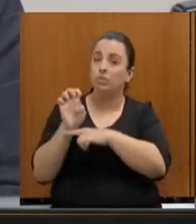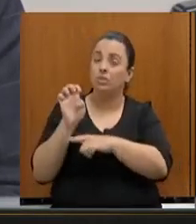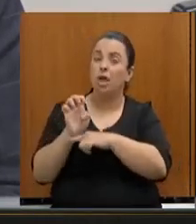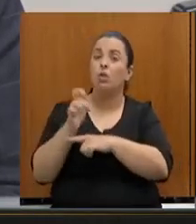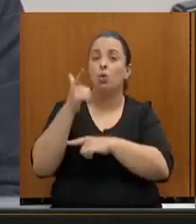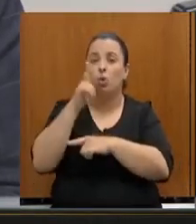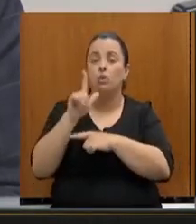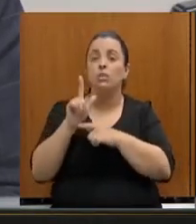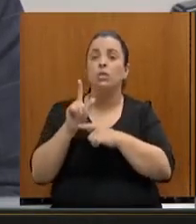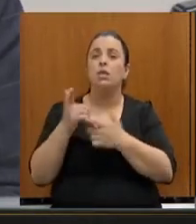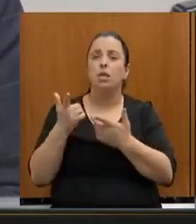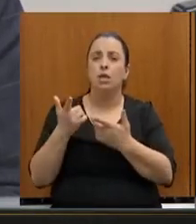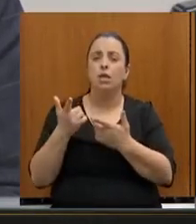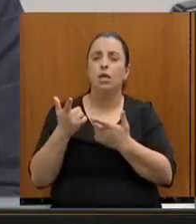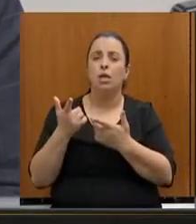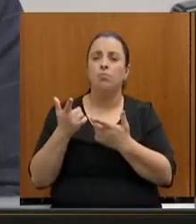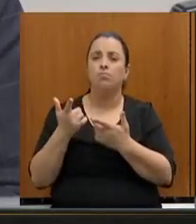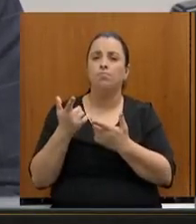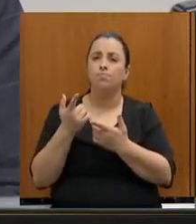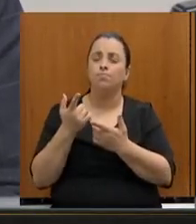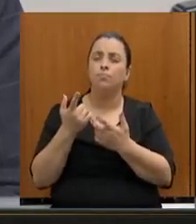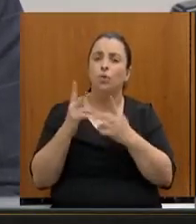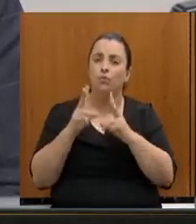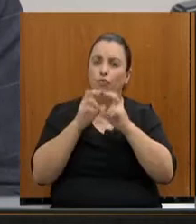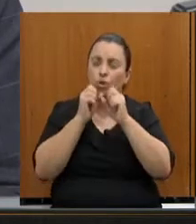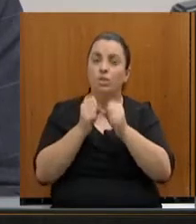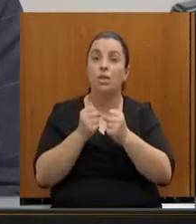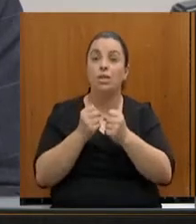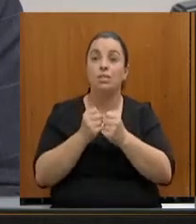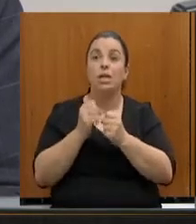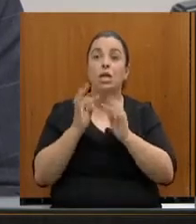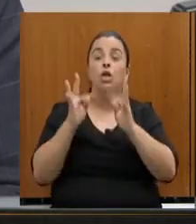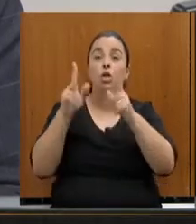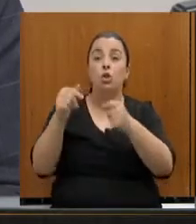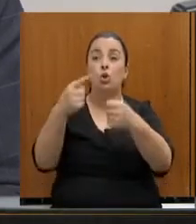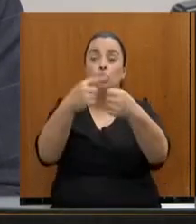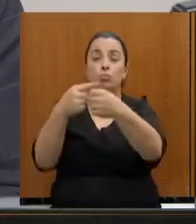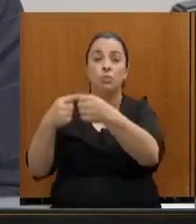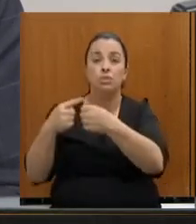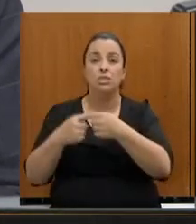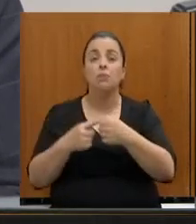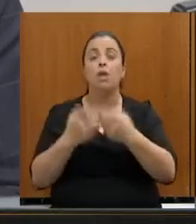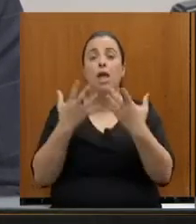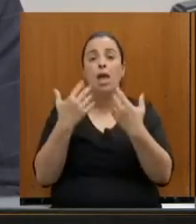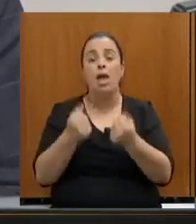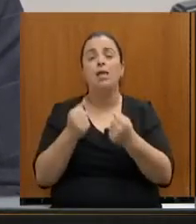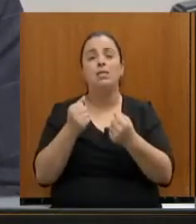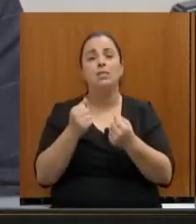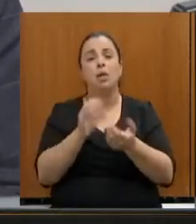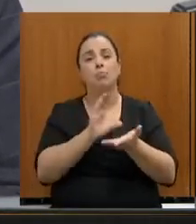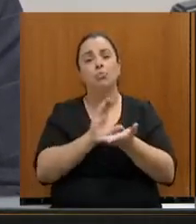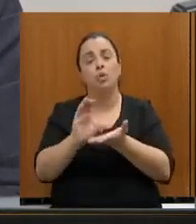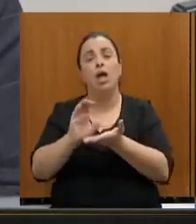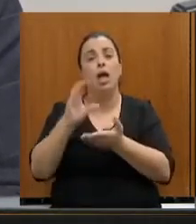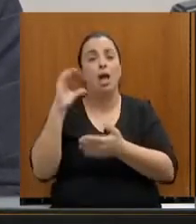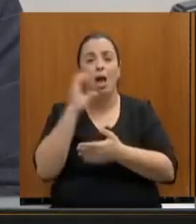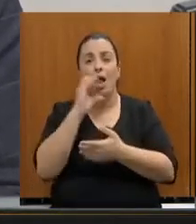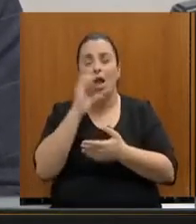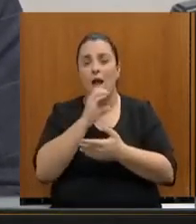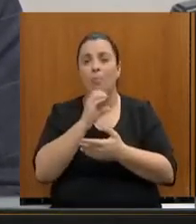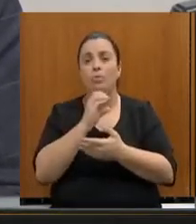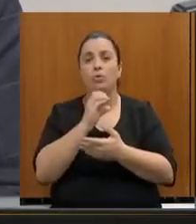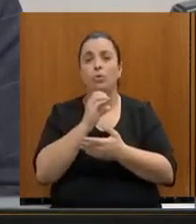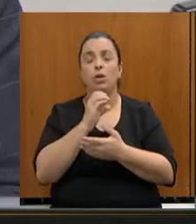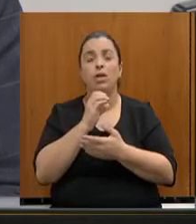em todos os municípios mineiros chegue de forma rápida e célere ressaltamos